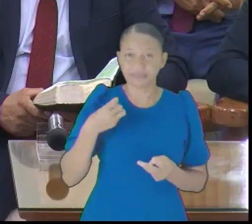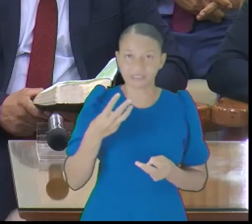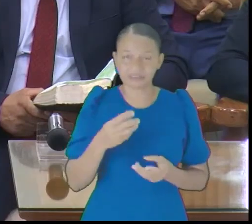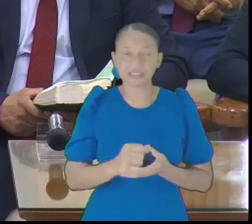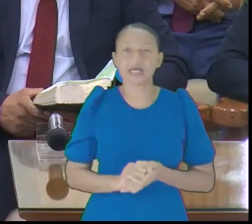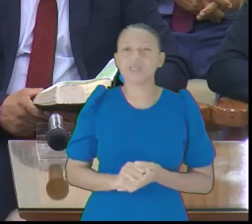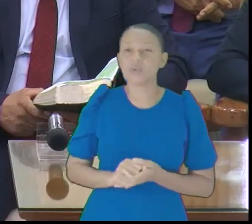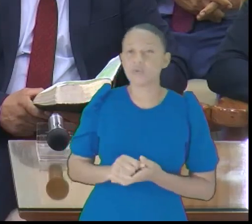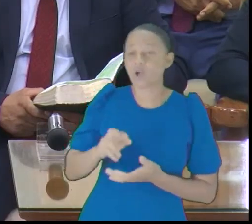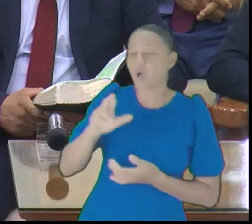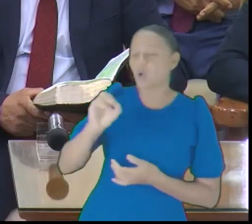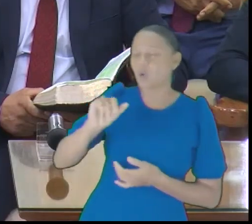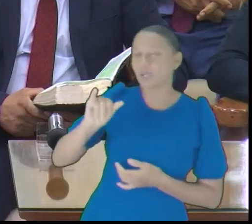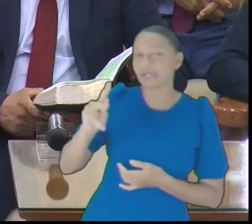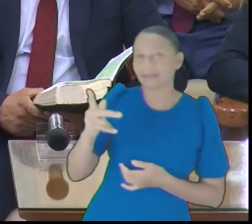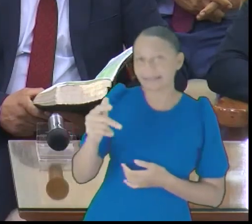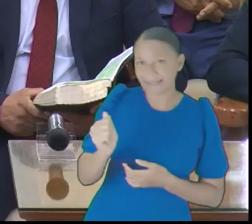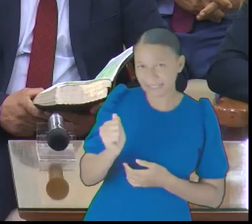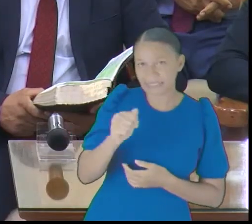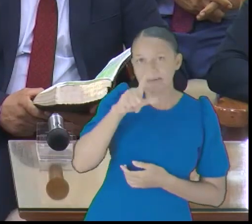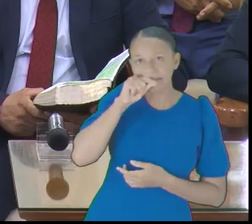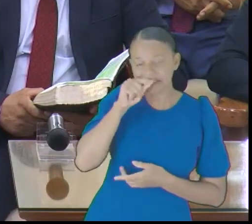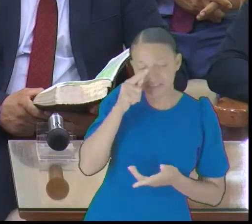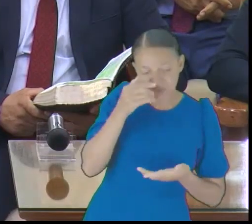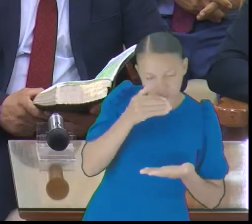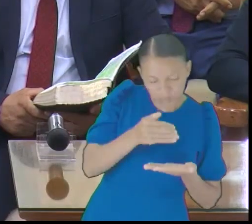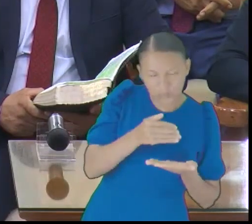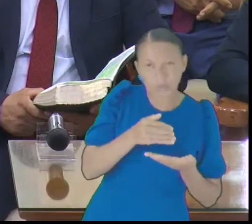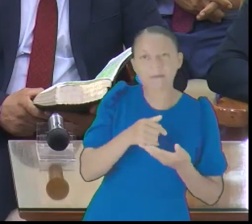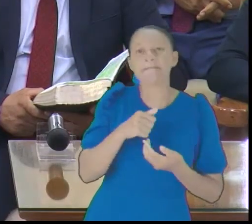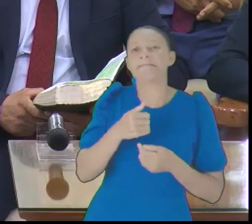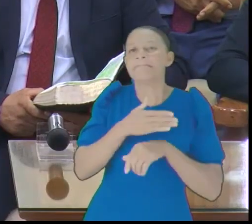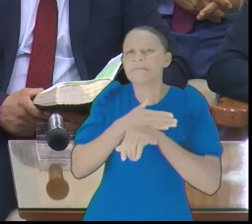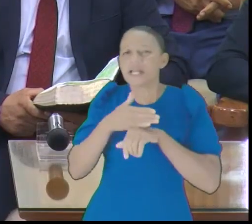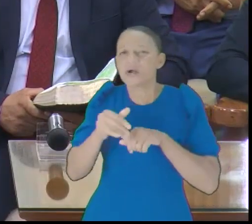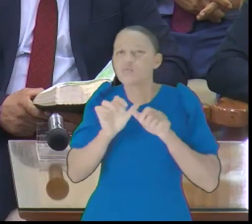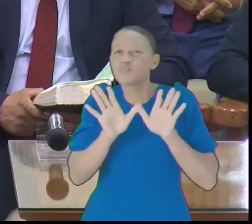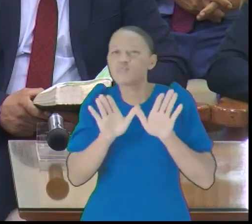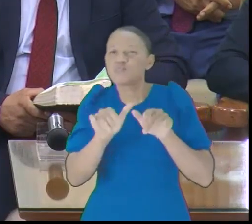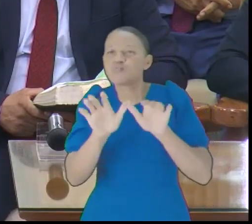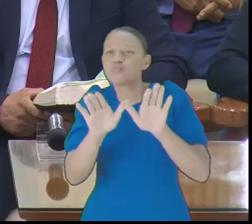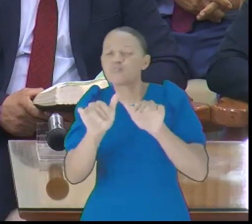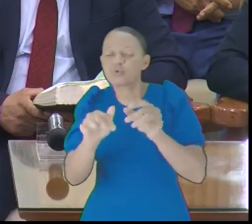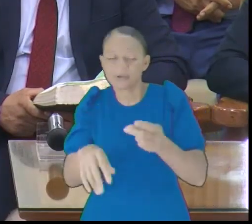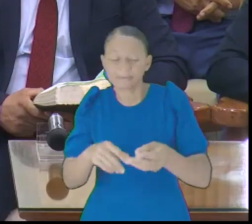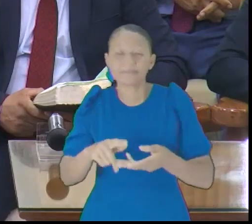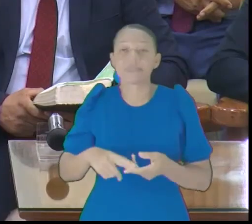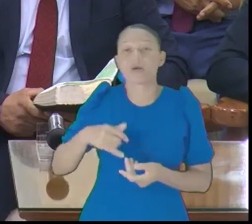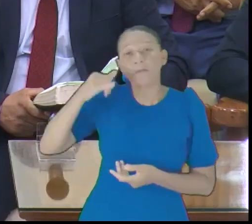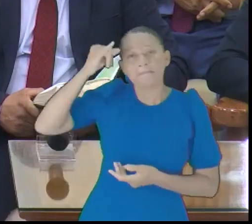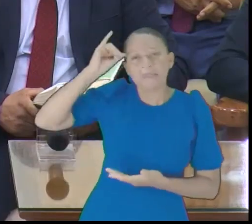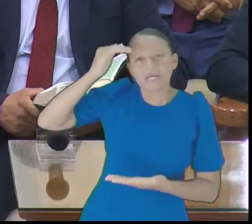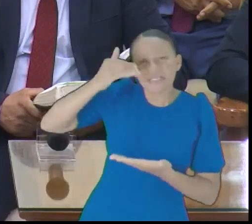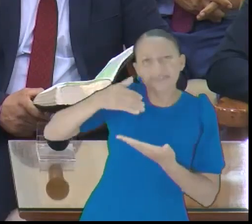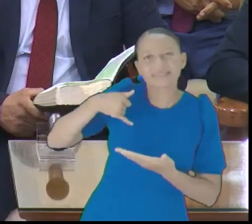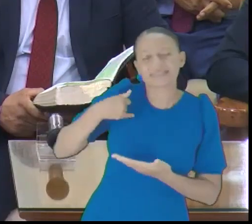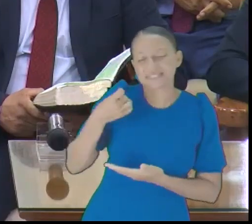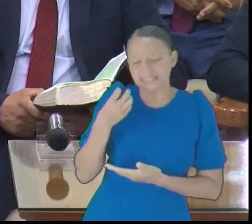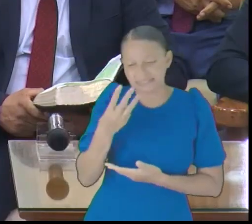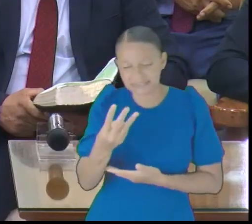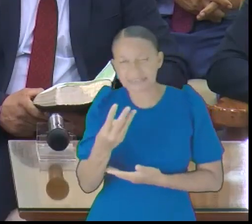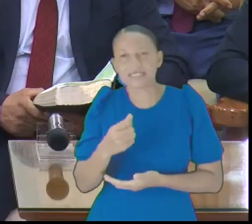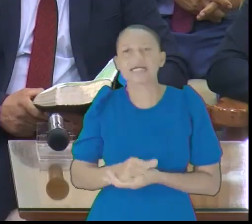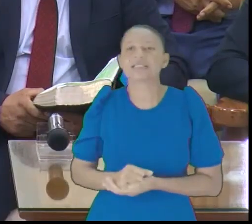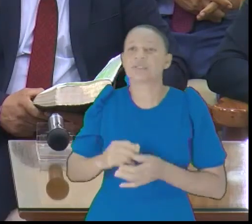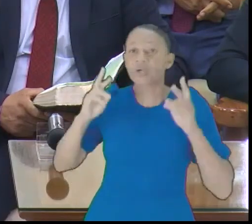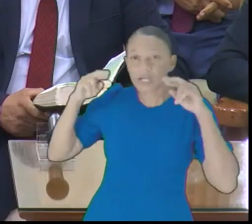uma pombinha. Uma bezerra de 3 anos, uma cabra de 3 anos